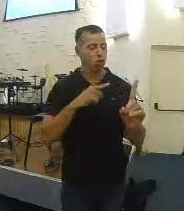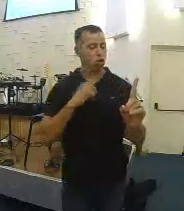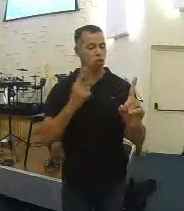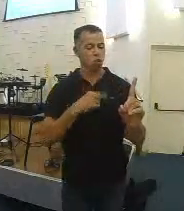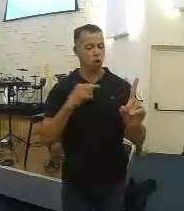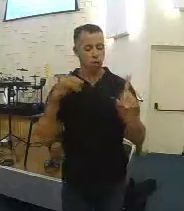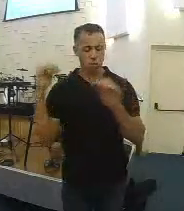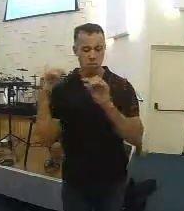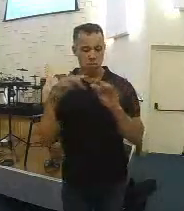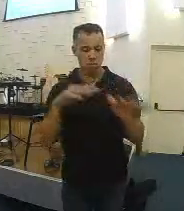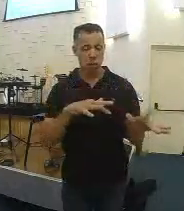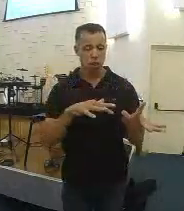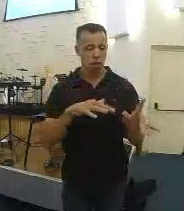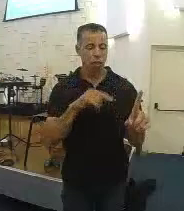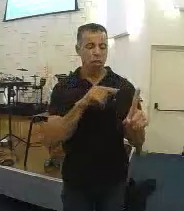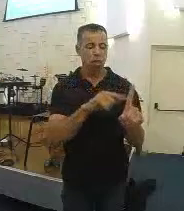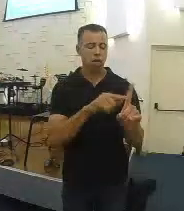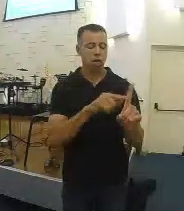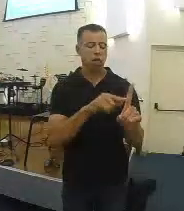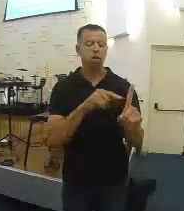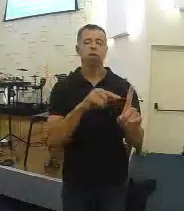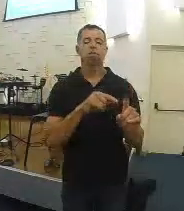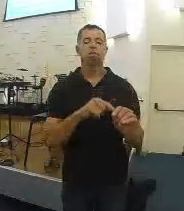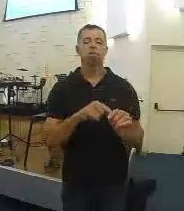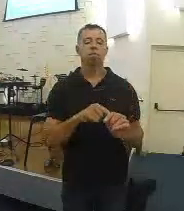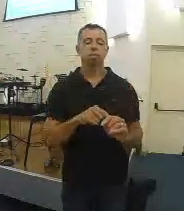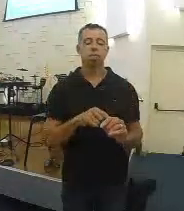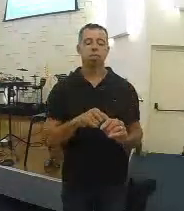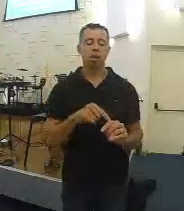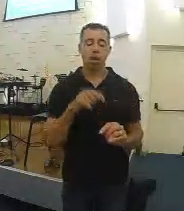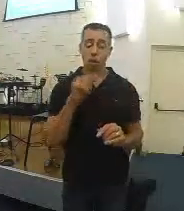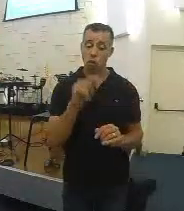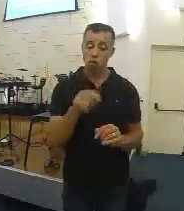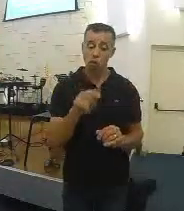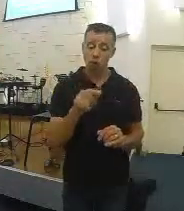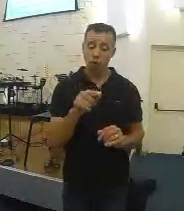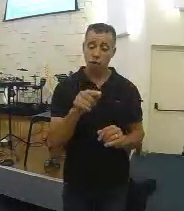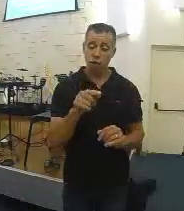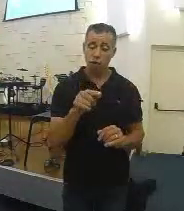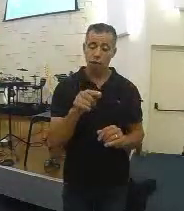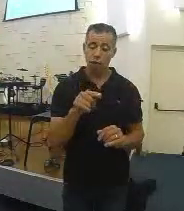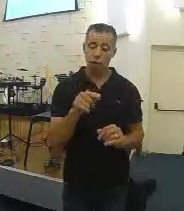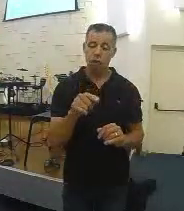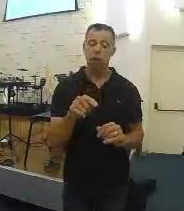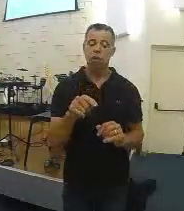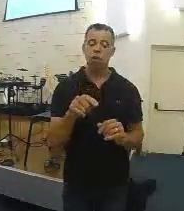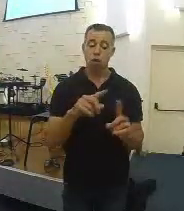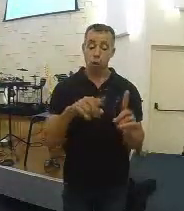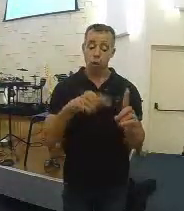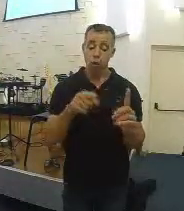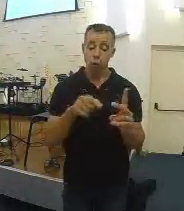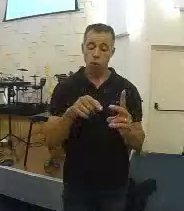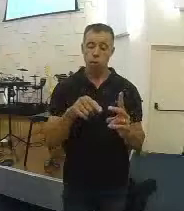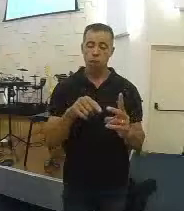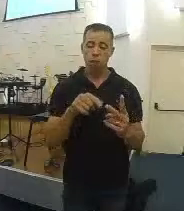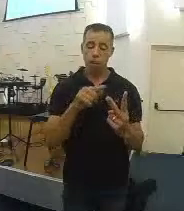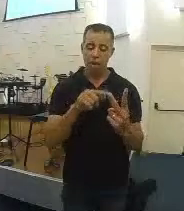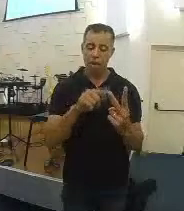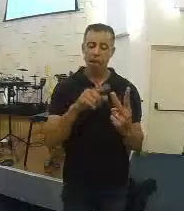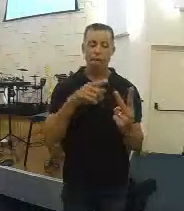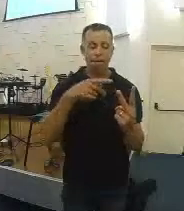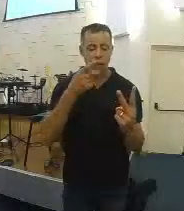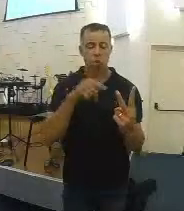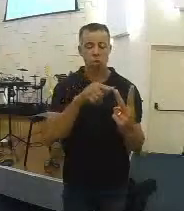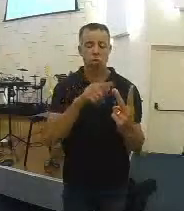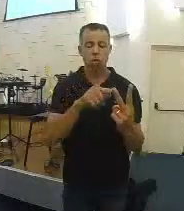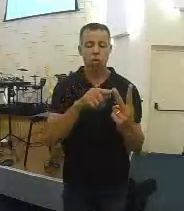o que é seu. E você, Jonas, você é bobo? Nós vamos cobrir a oferta, nós vamos dobrar a proposta. Te dizer mais,